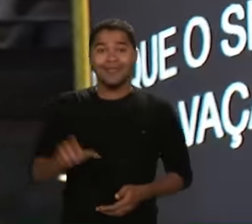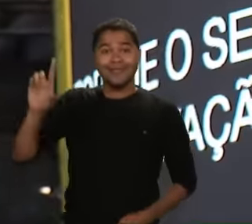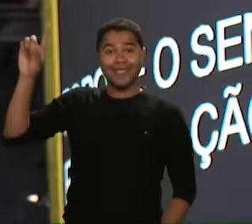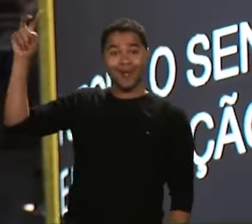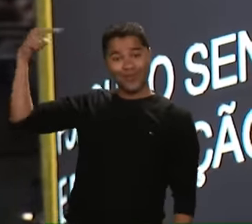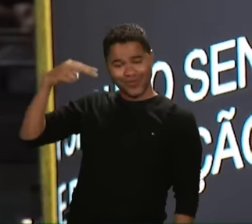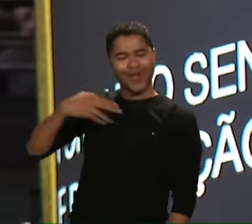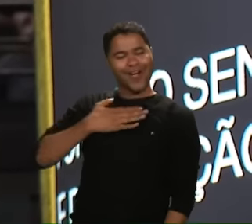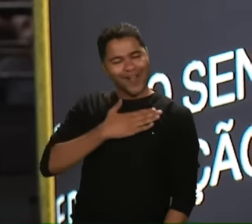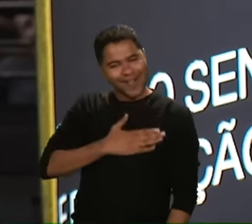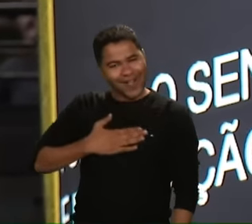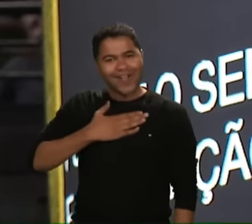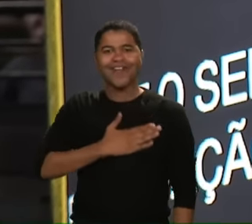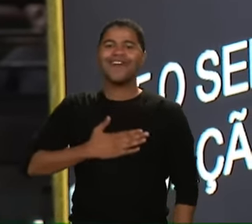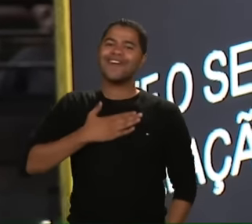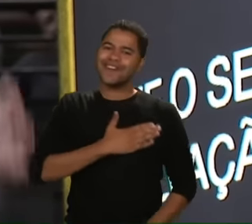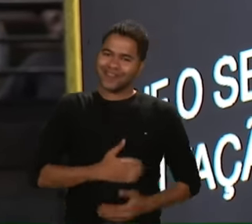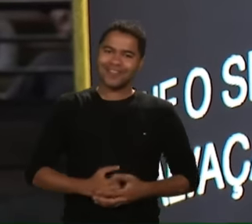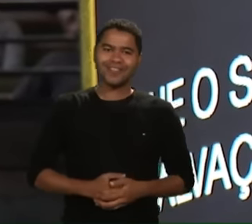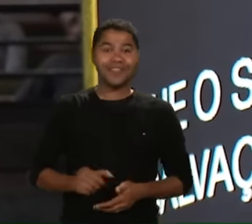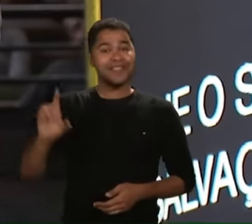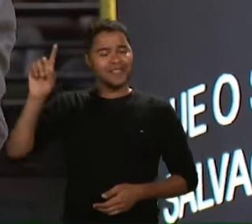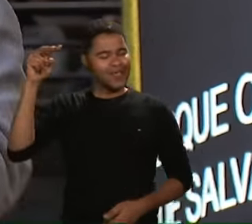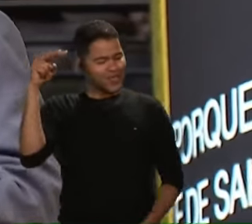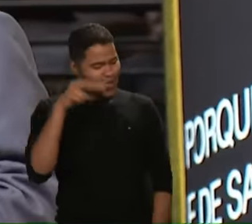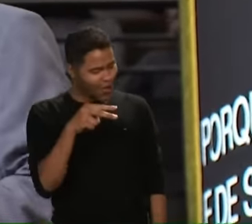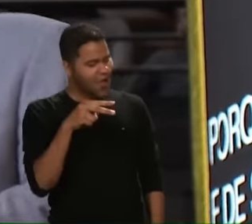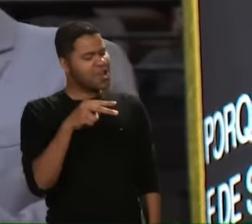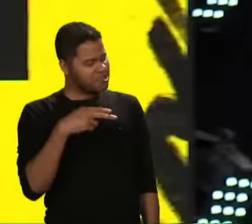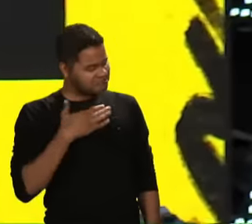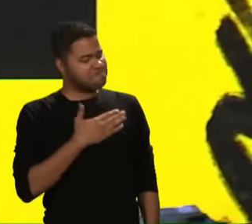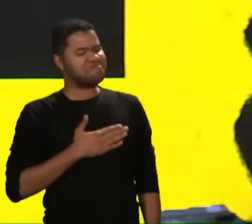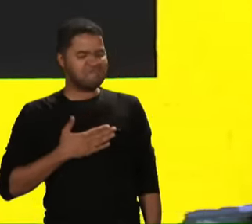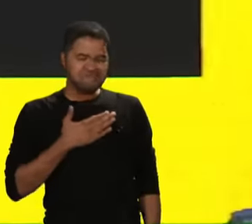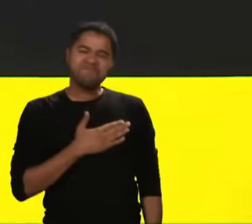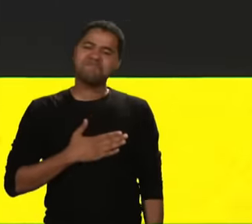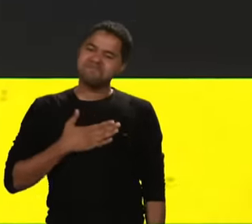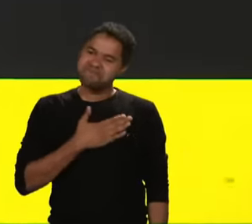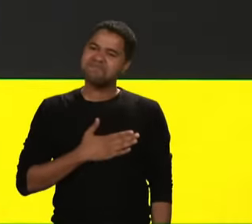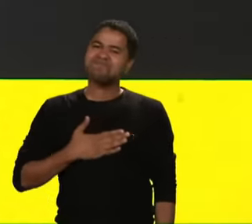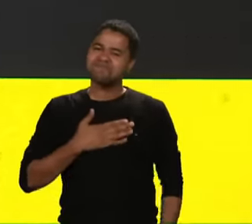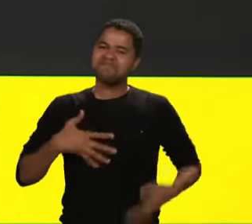agrada. O Senhor se agrada vendo você.